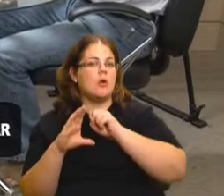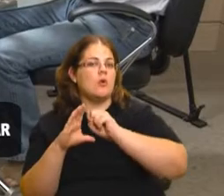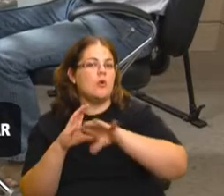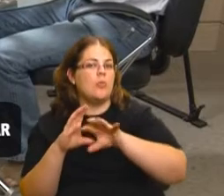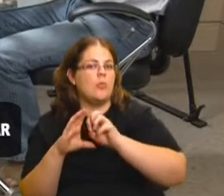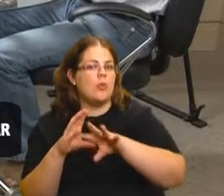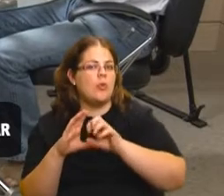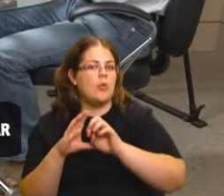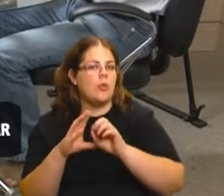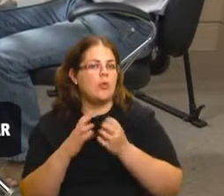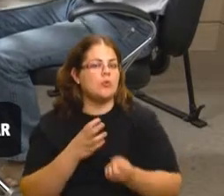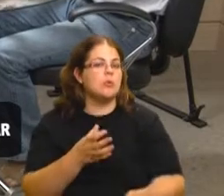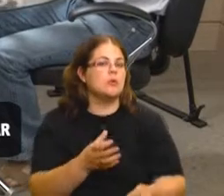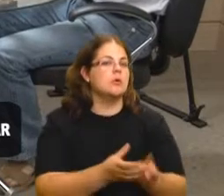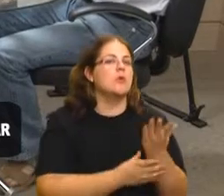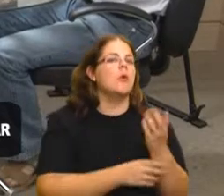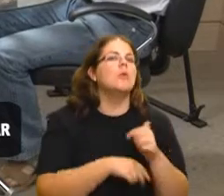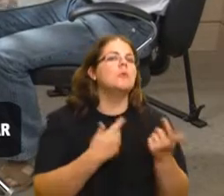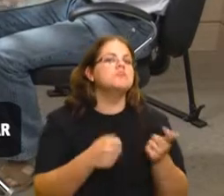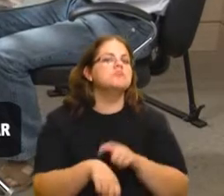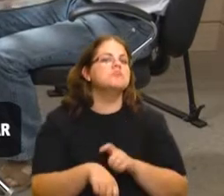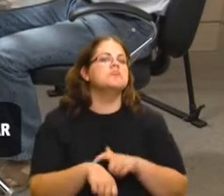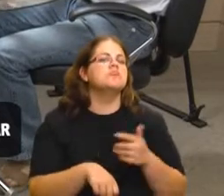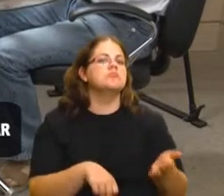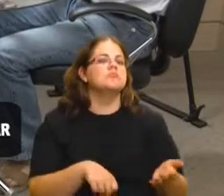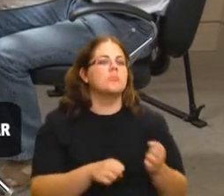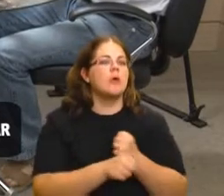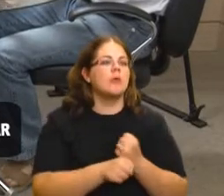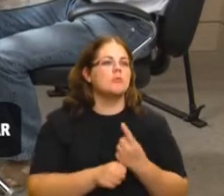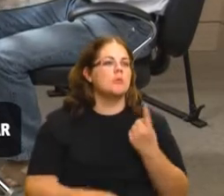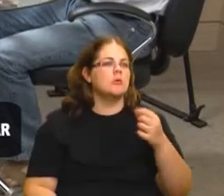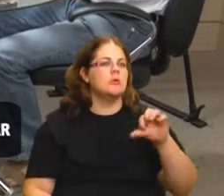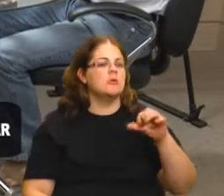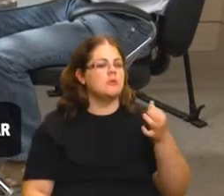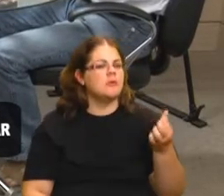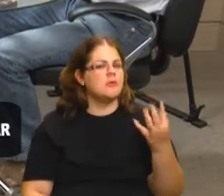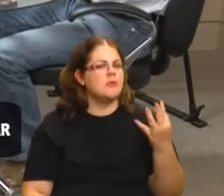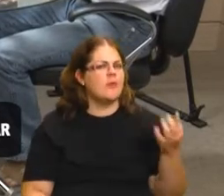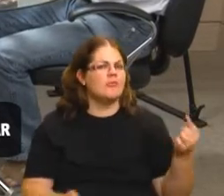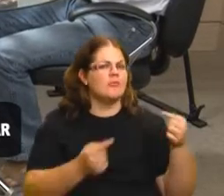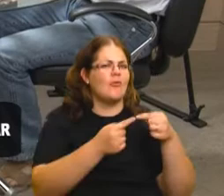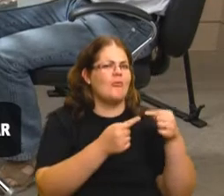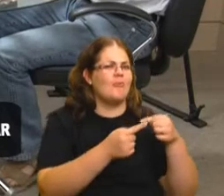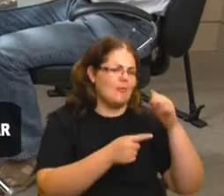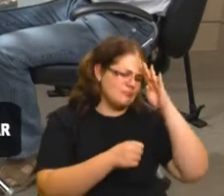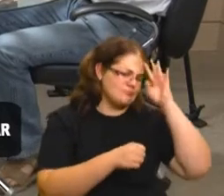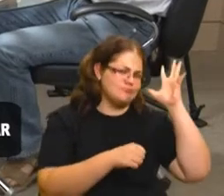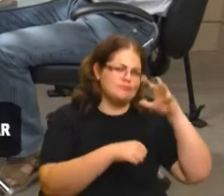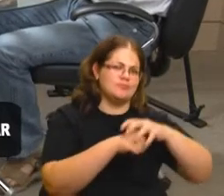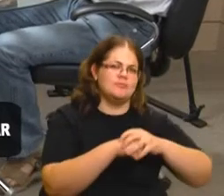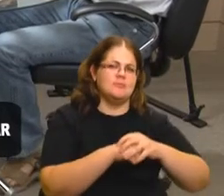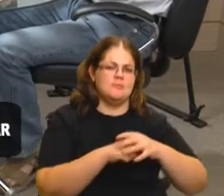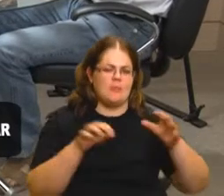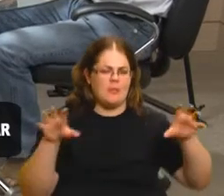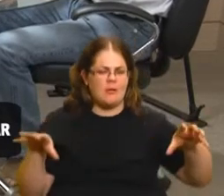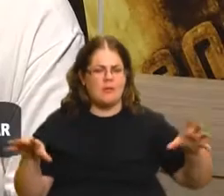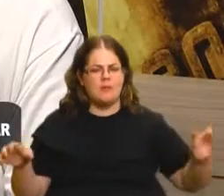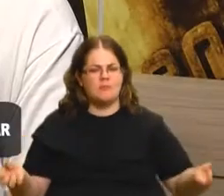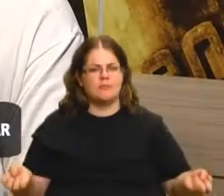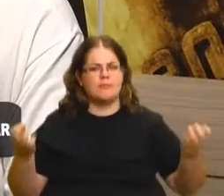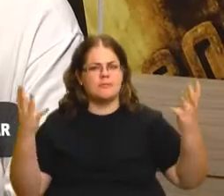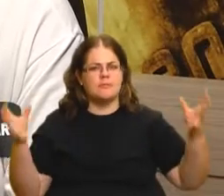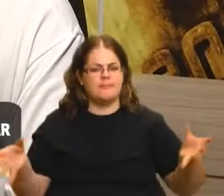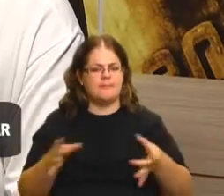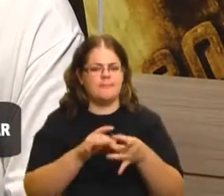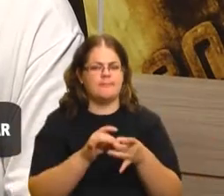Rede Globo televisão surge quando? Rede Globo 1964, coincidentemente. É um produto do golpe, né? Quer dizer, criaram